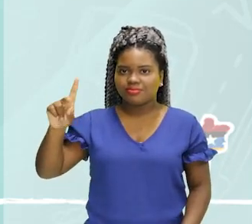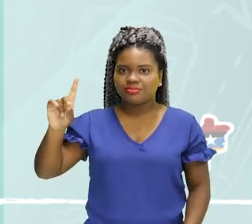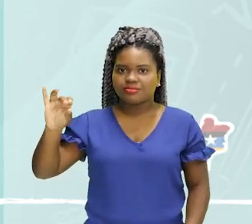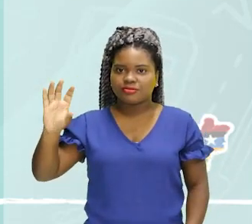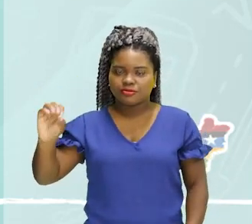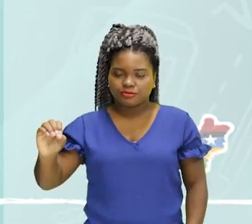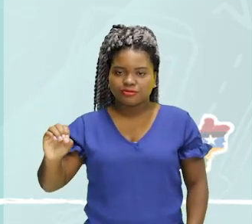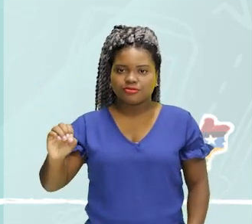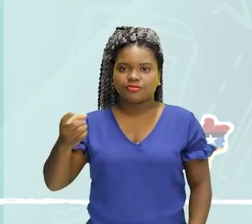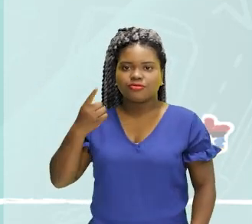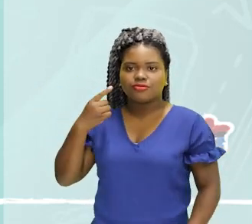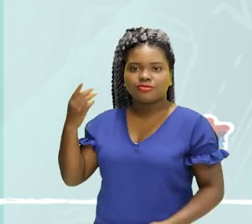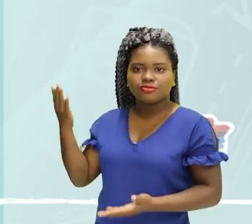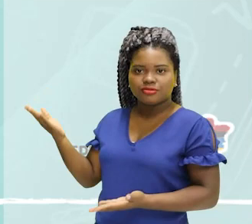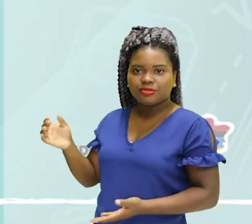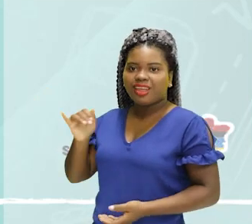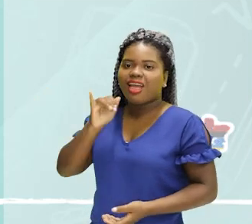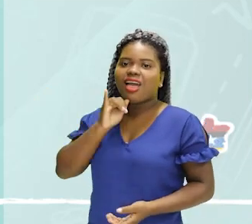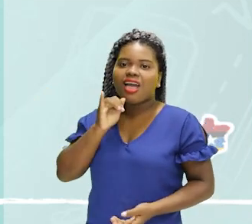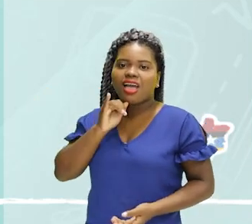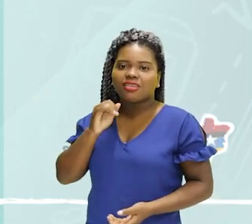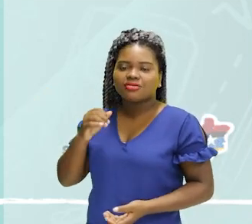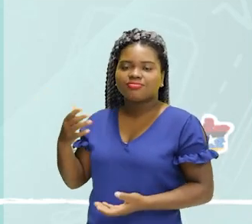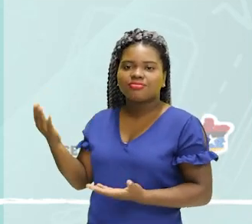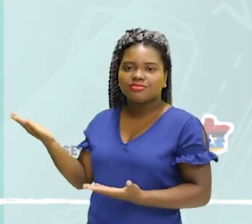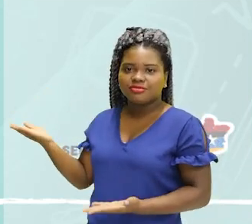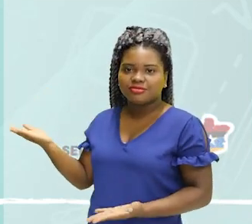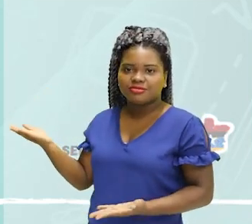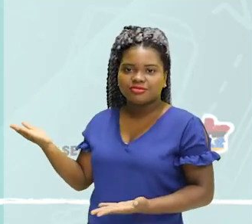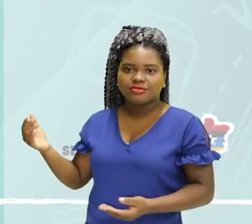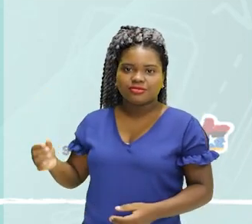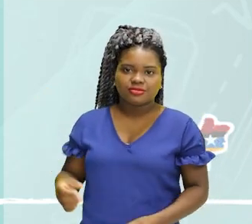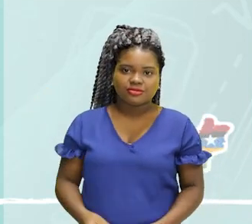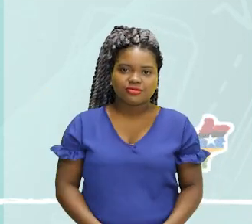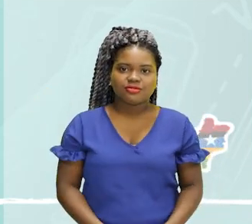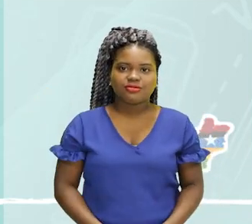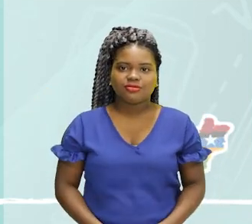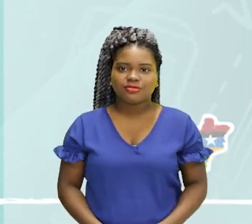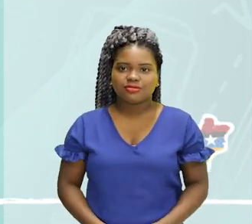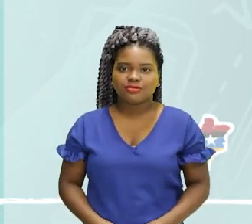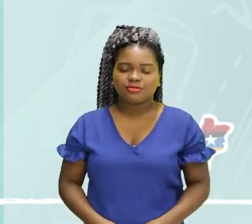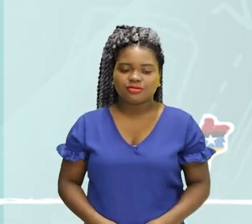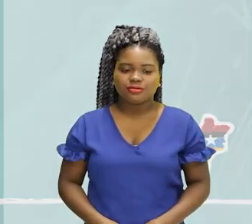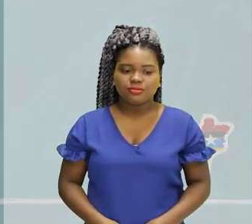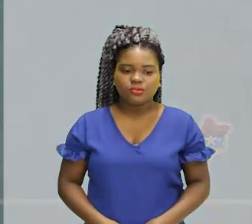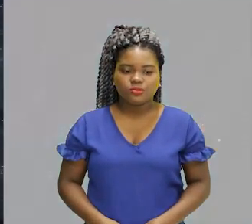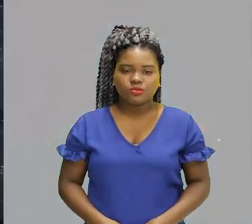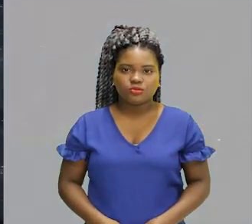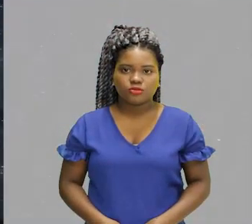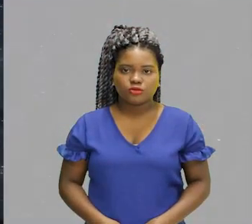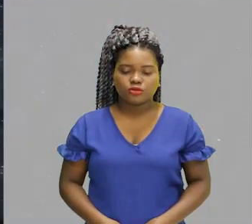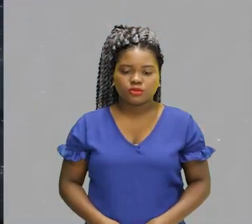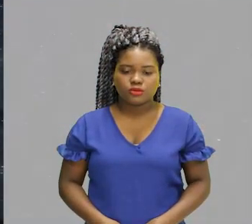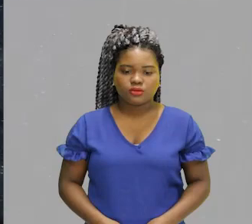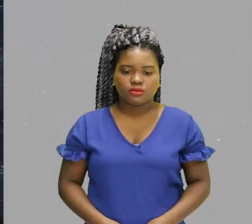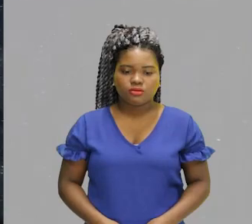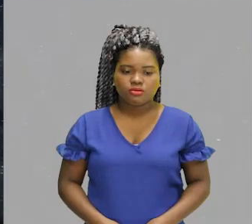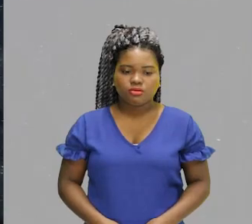no presente. Exemplo, llevo viviendo en Costa Rica 2